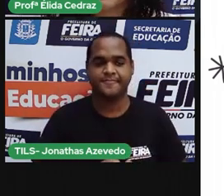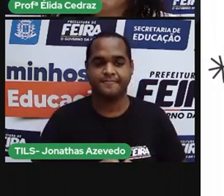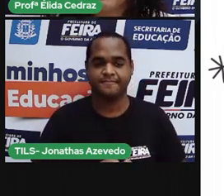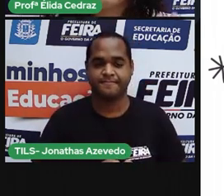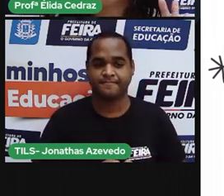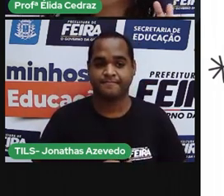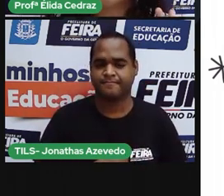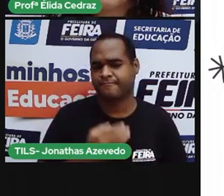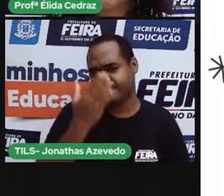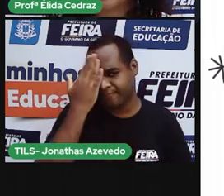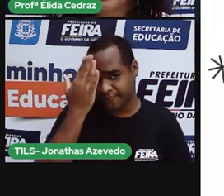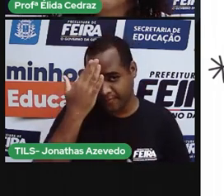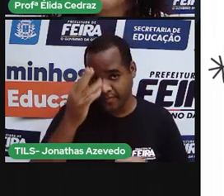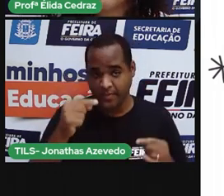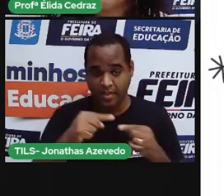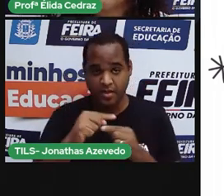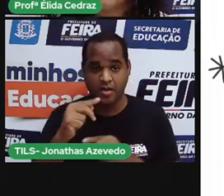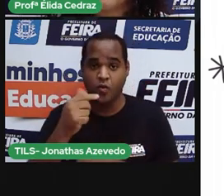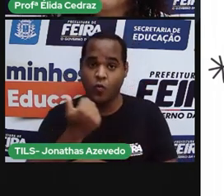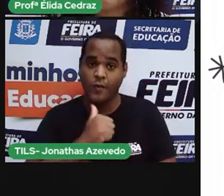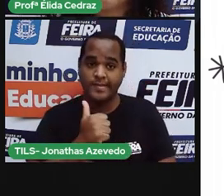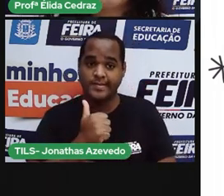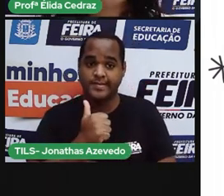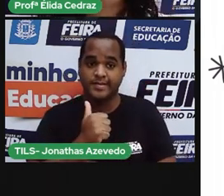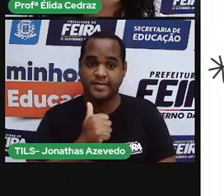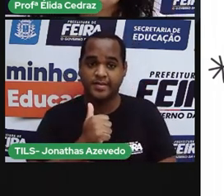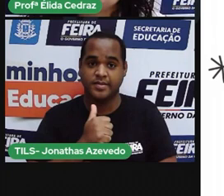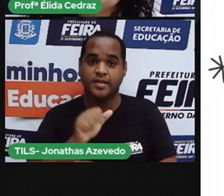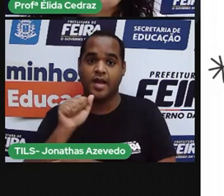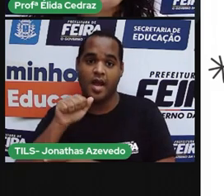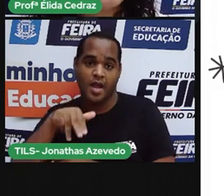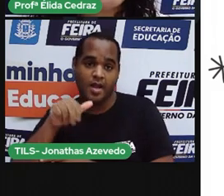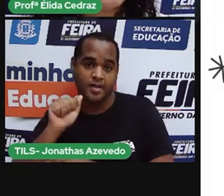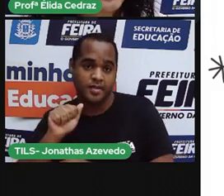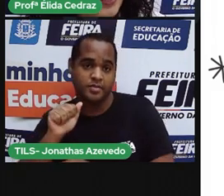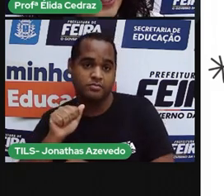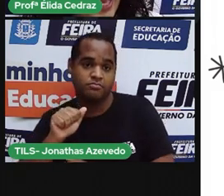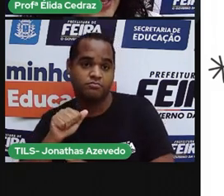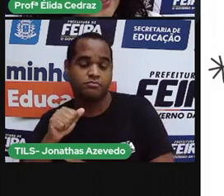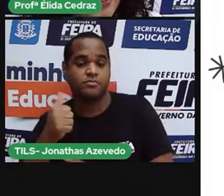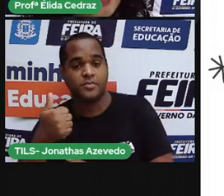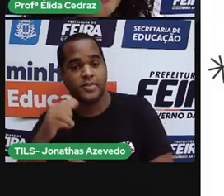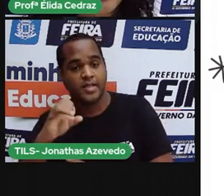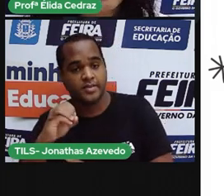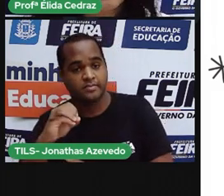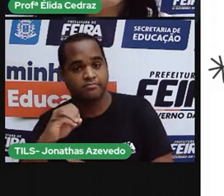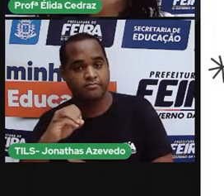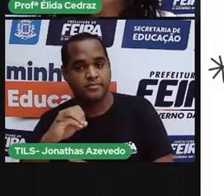Você já sabia que Beto tinha 11 gudes e que Ana tinha 10.